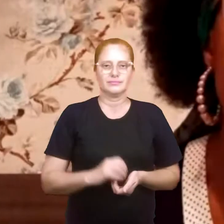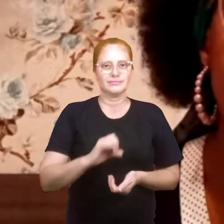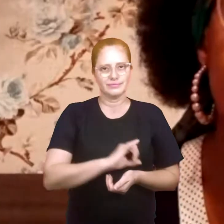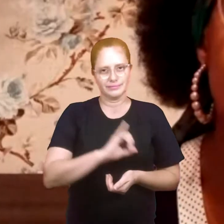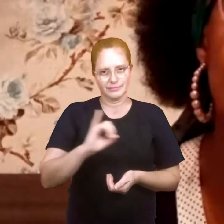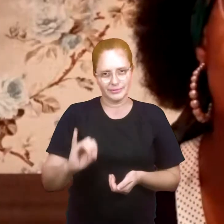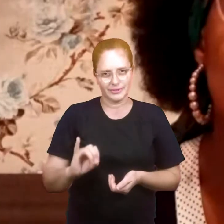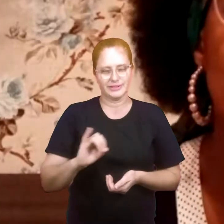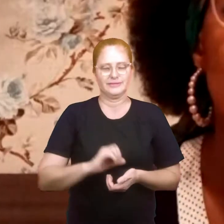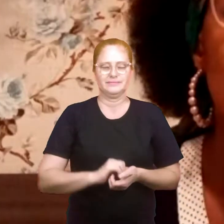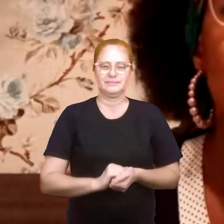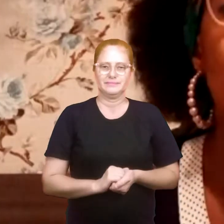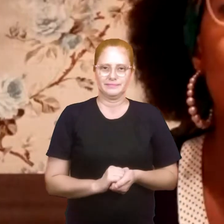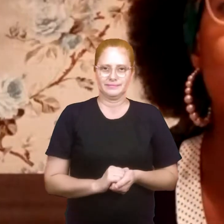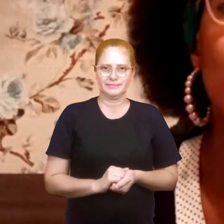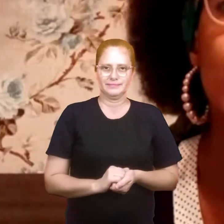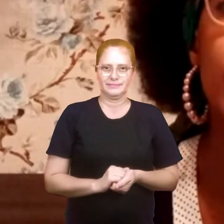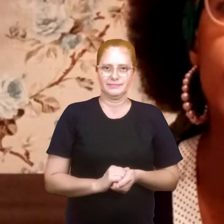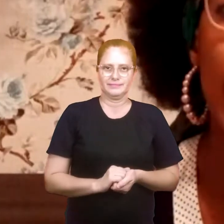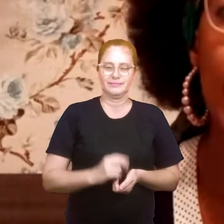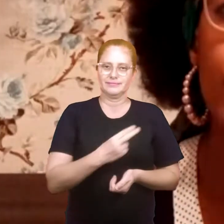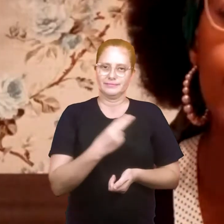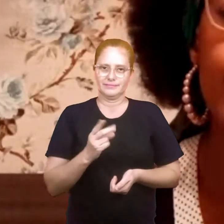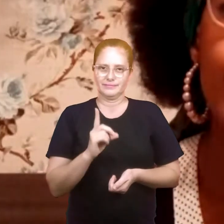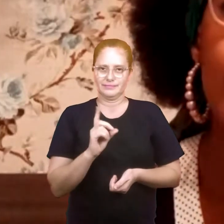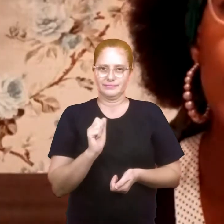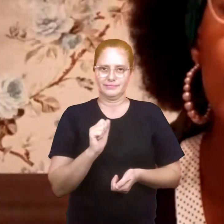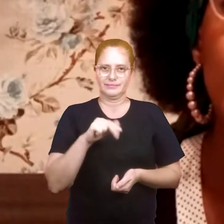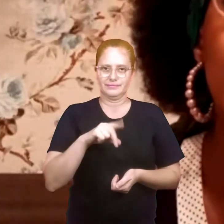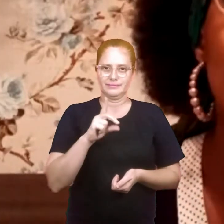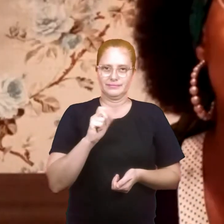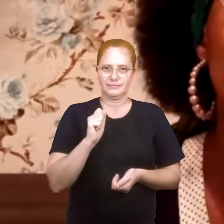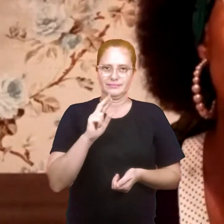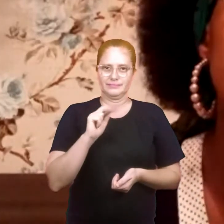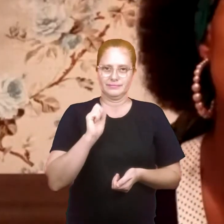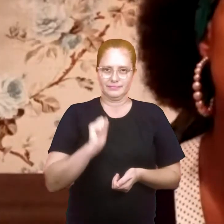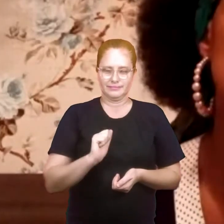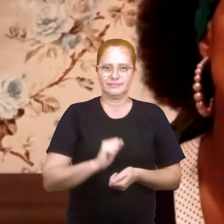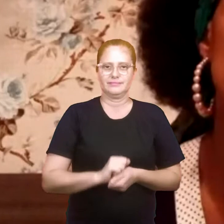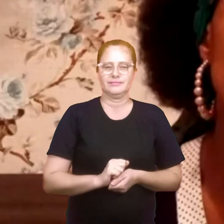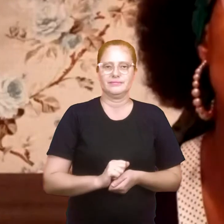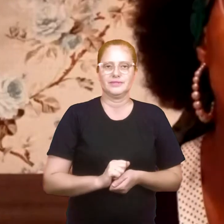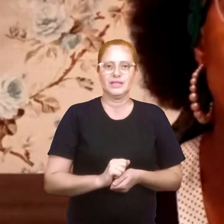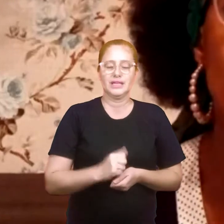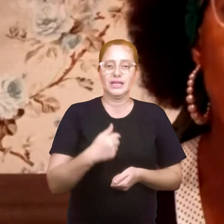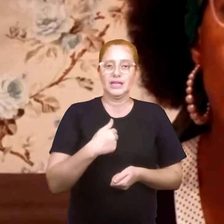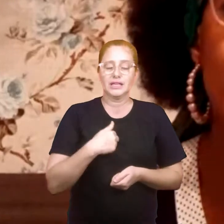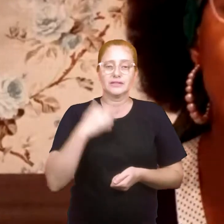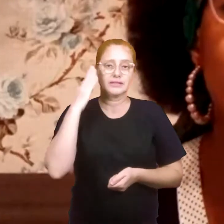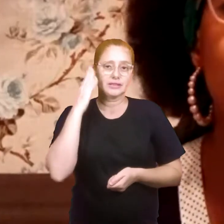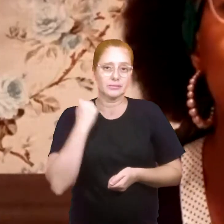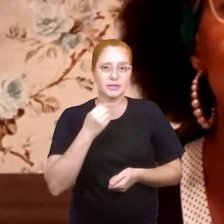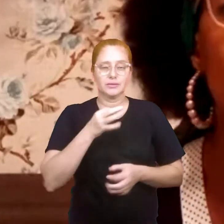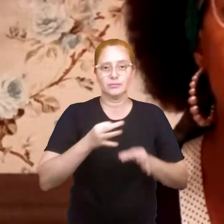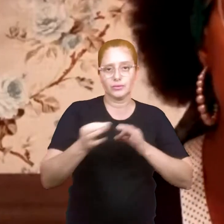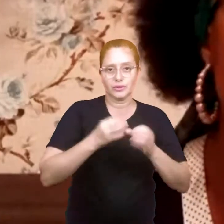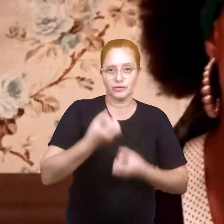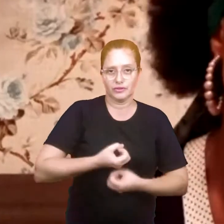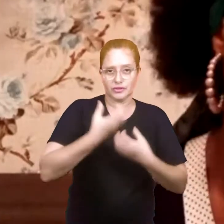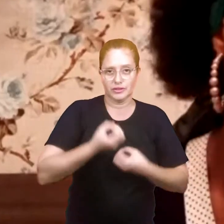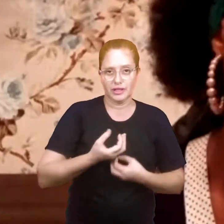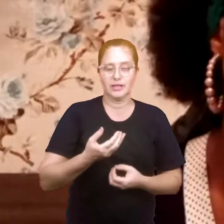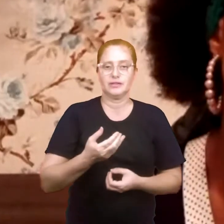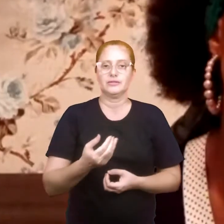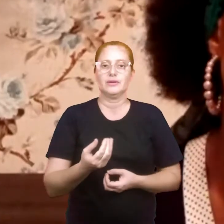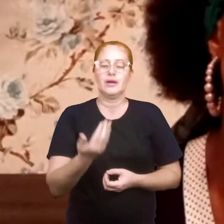Olá, eu me chamo Dandara. Eu fiquei sabendo do projeto Confessionário através de uma amiga